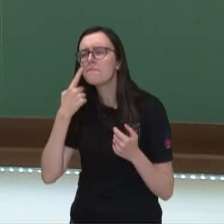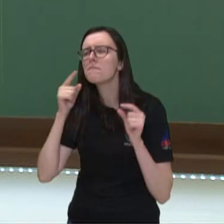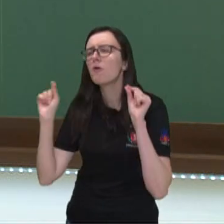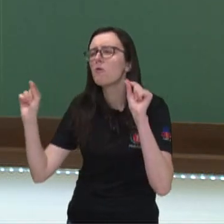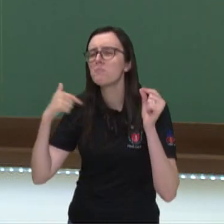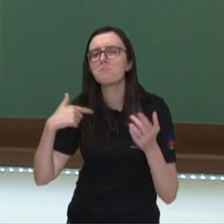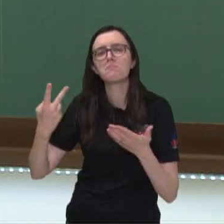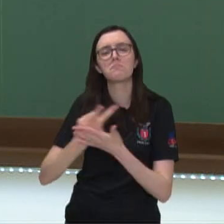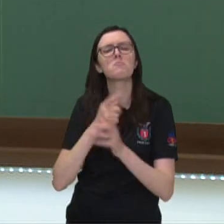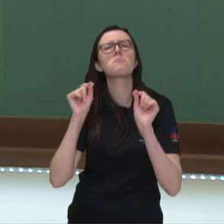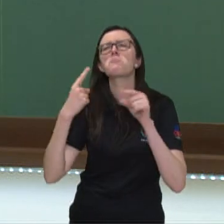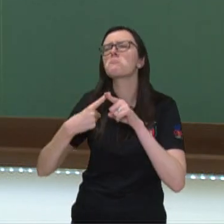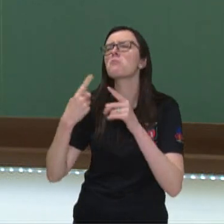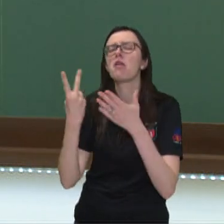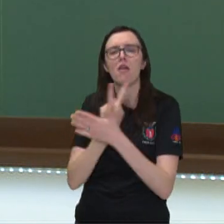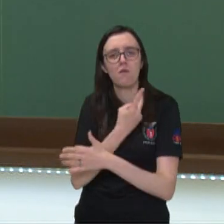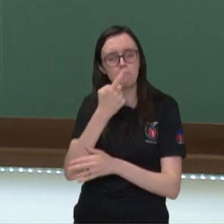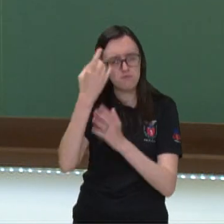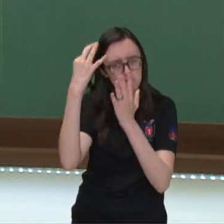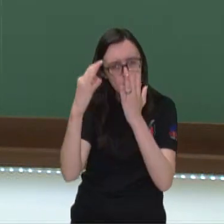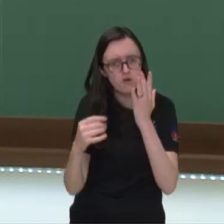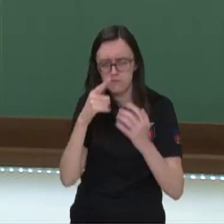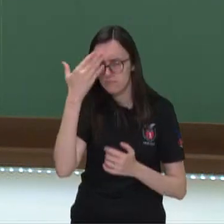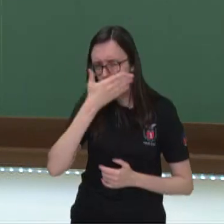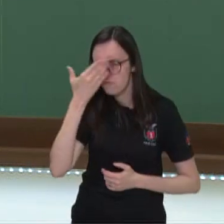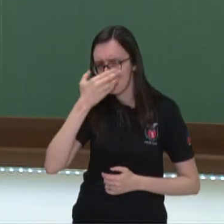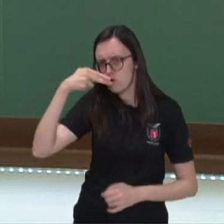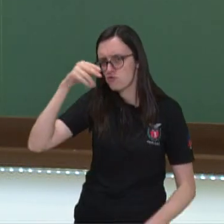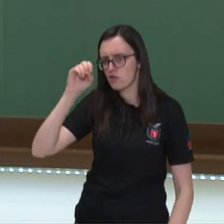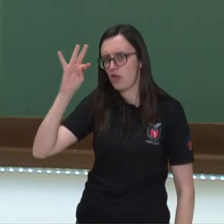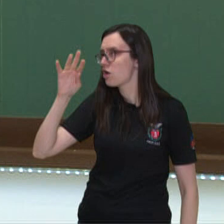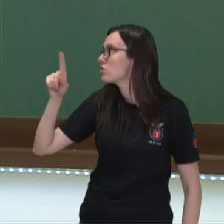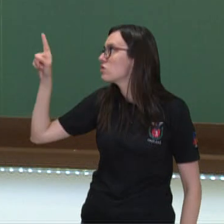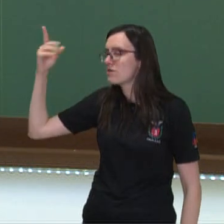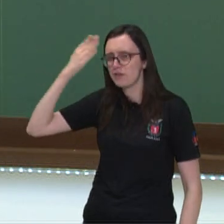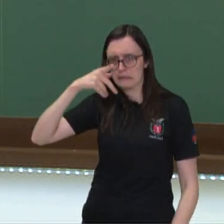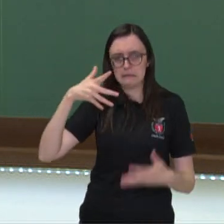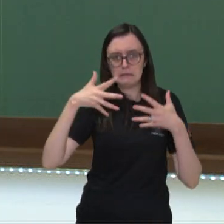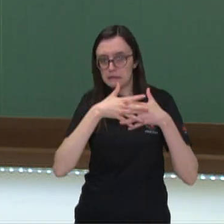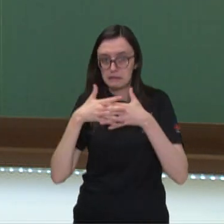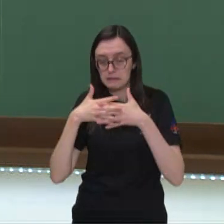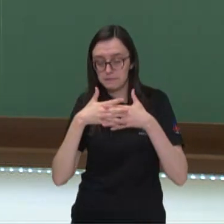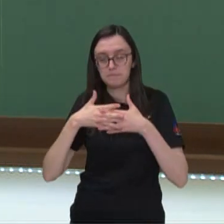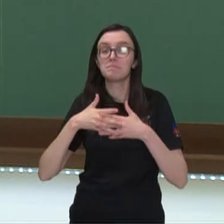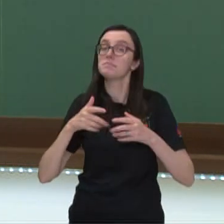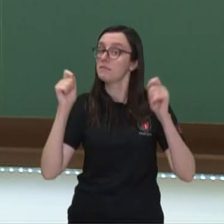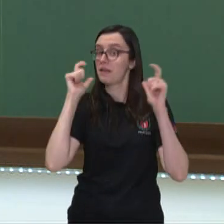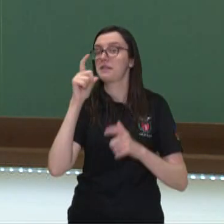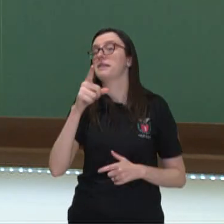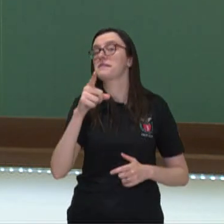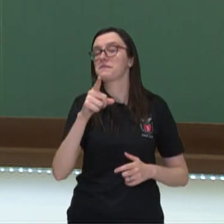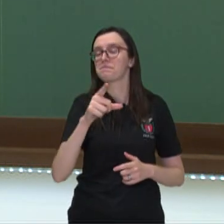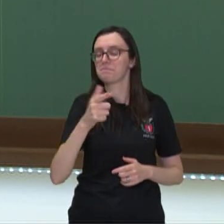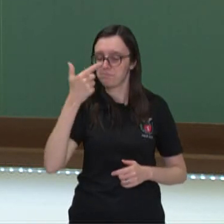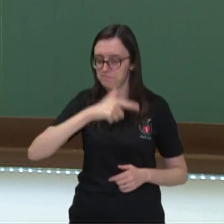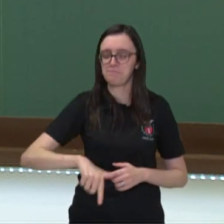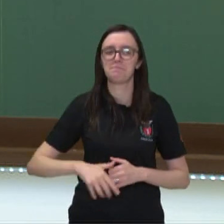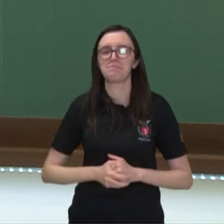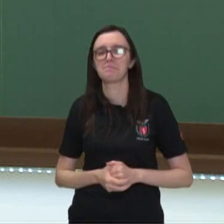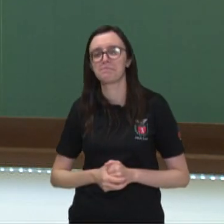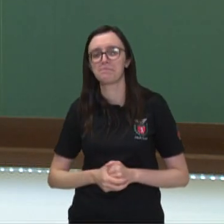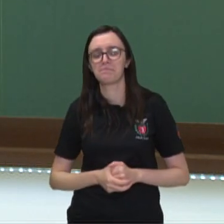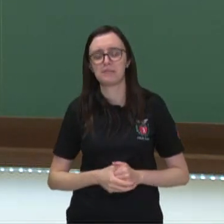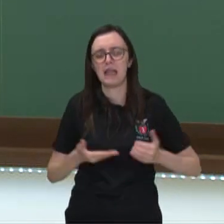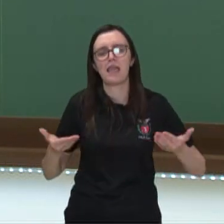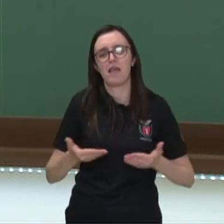que você errou. Por que você errou? Você não viu o not ali? Você se confundiu? Então, pay attention. Vamos lá mais um pedacinho.